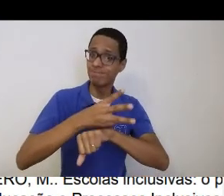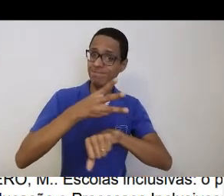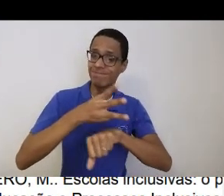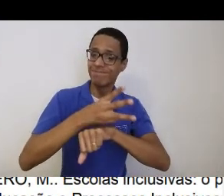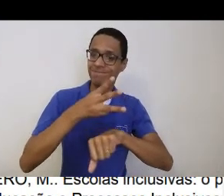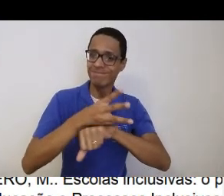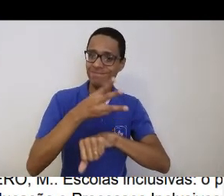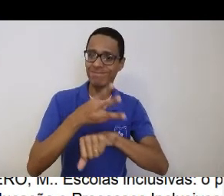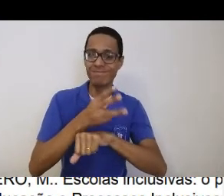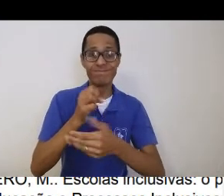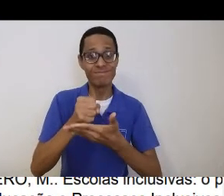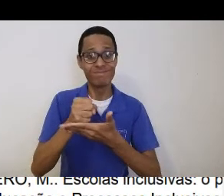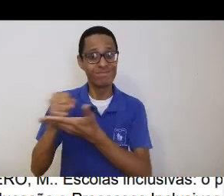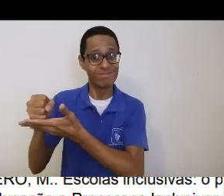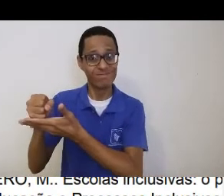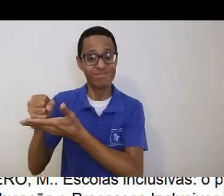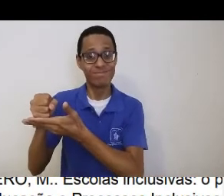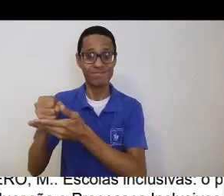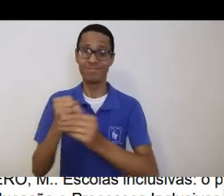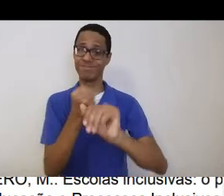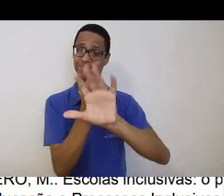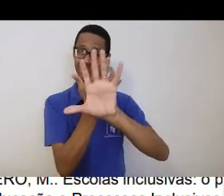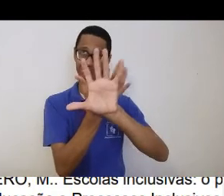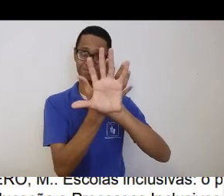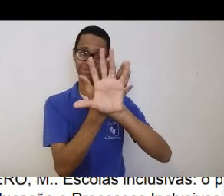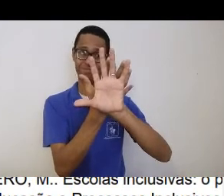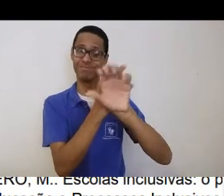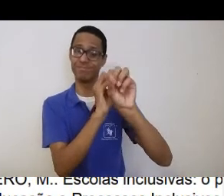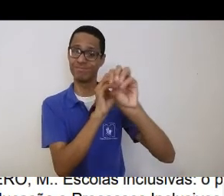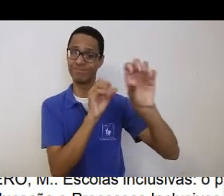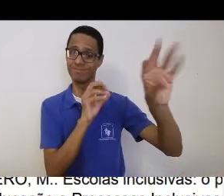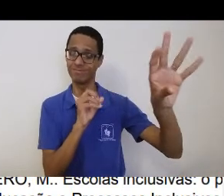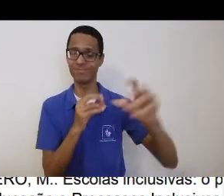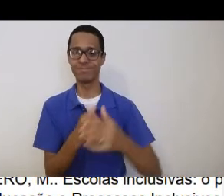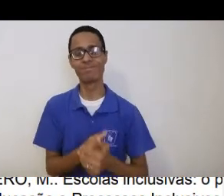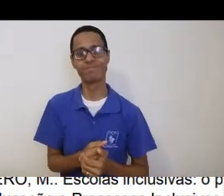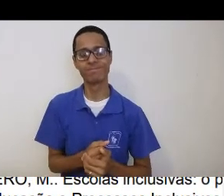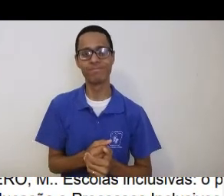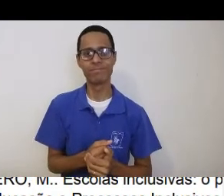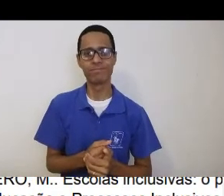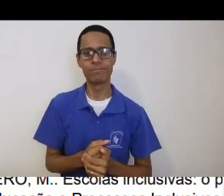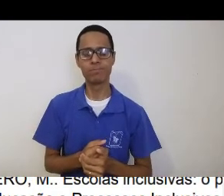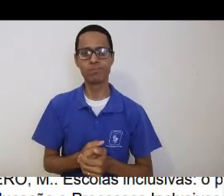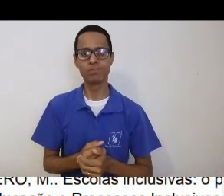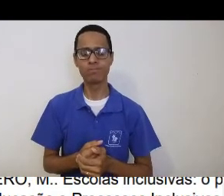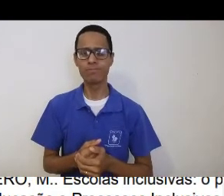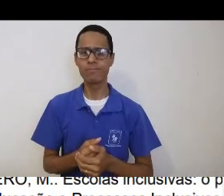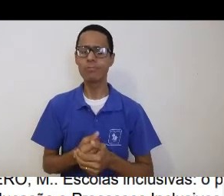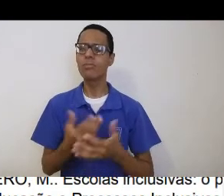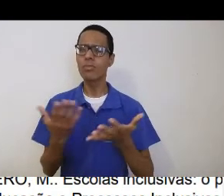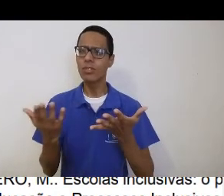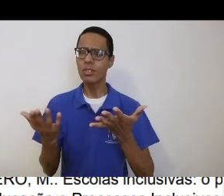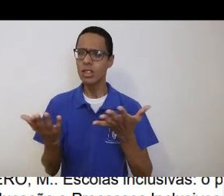deu suporte também para envios rápidos concomitantes ao atendimento de videochamada.